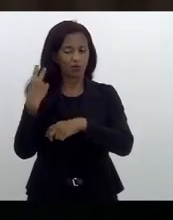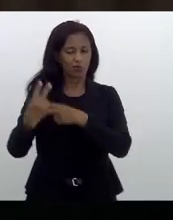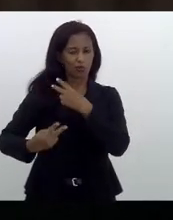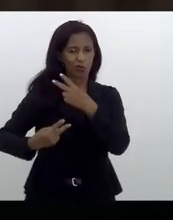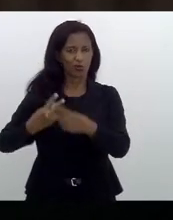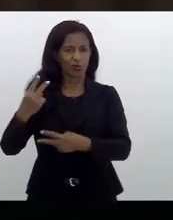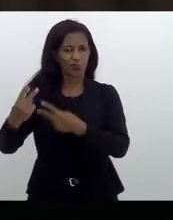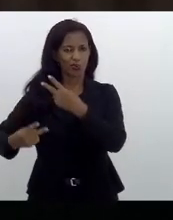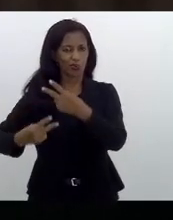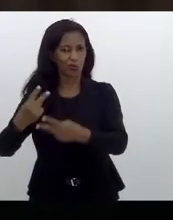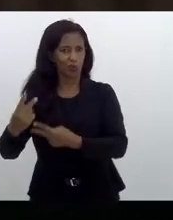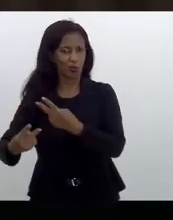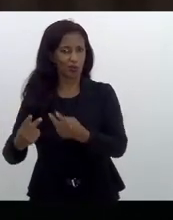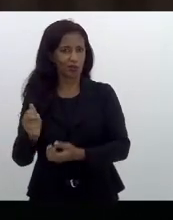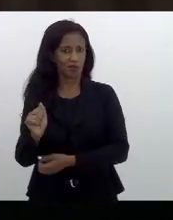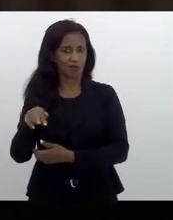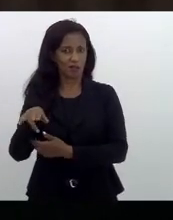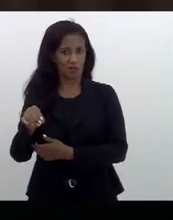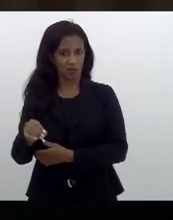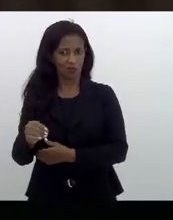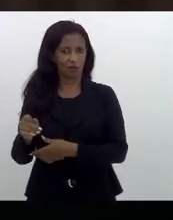não é Márcio não bienal bienal